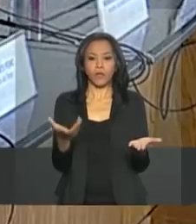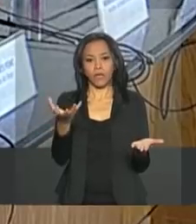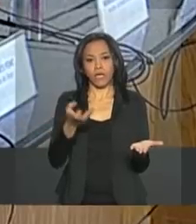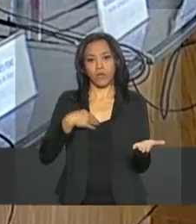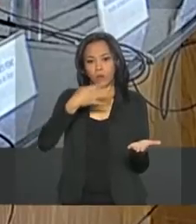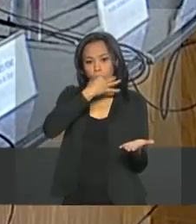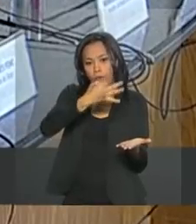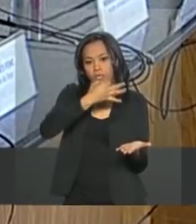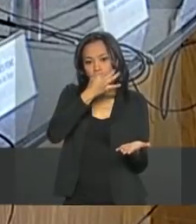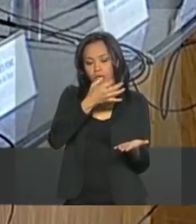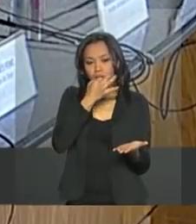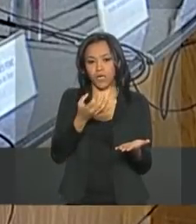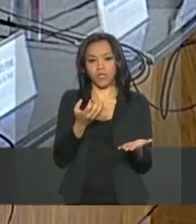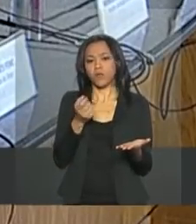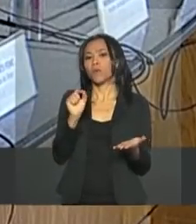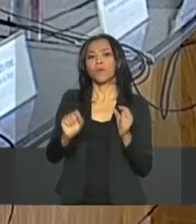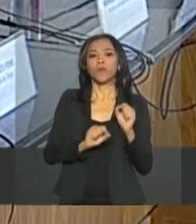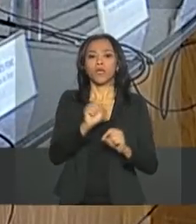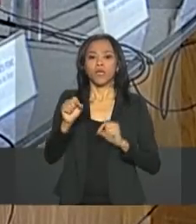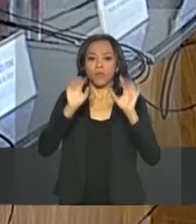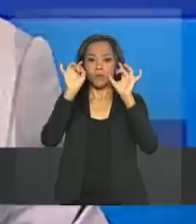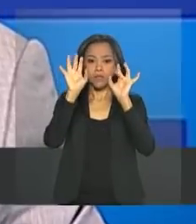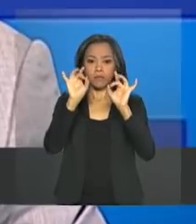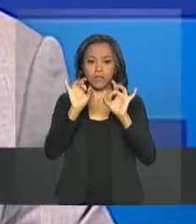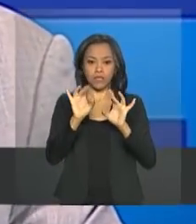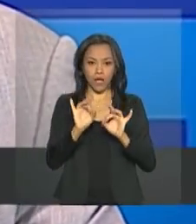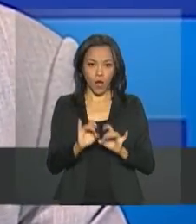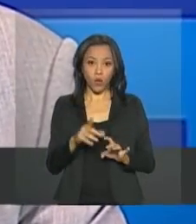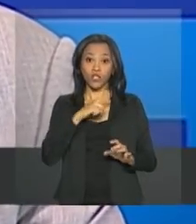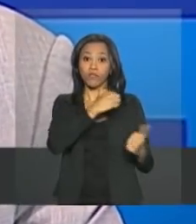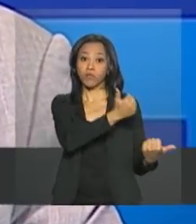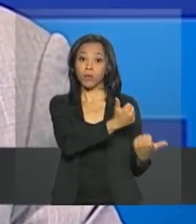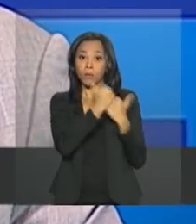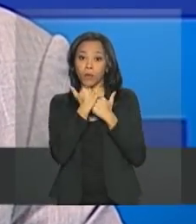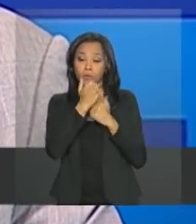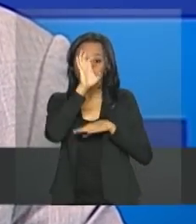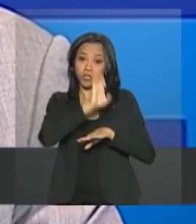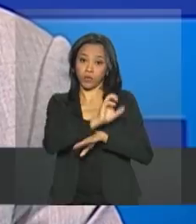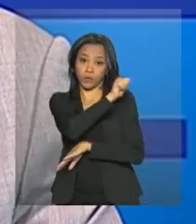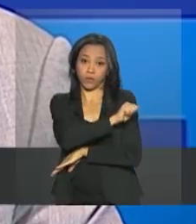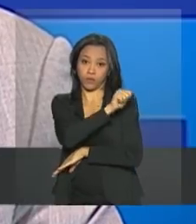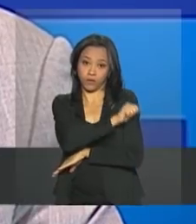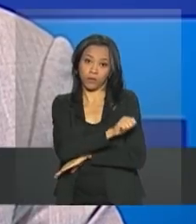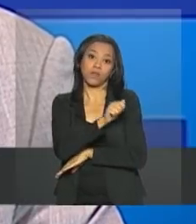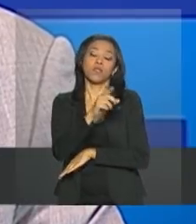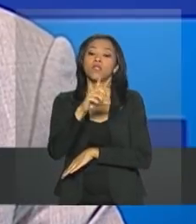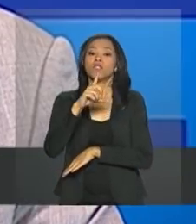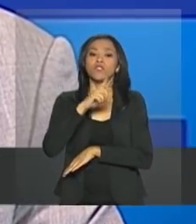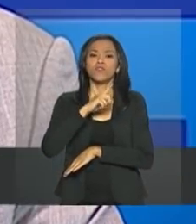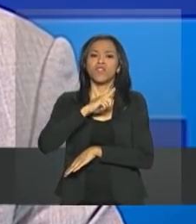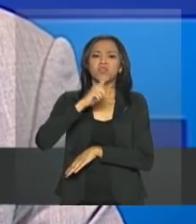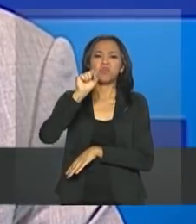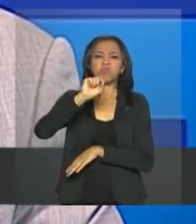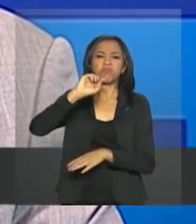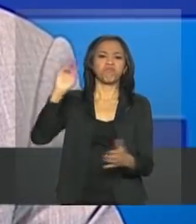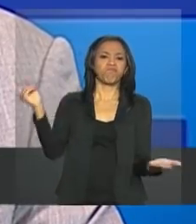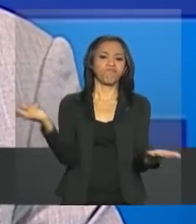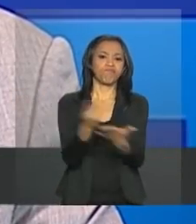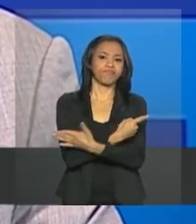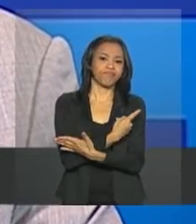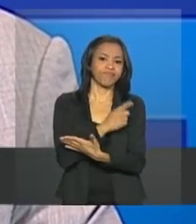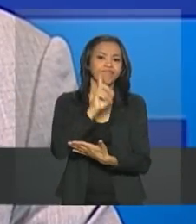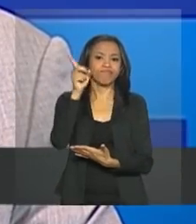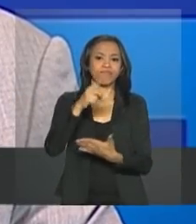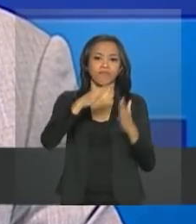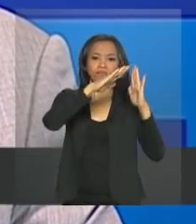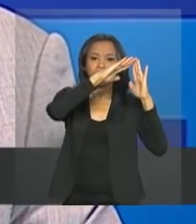especial em relação ao apoio que a gente recebeu do rio de janeiro é nós tivemos uma tragédia acontecida com o